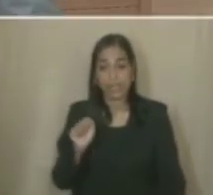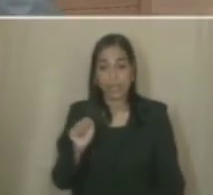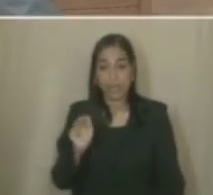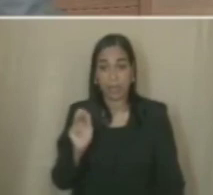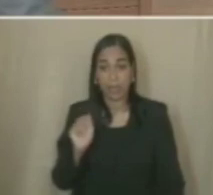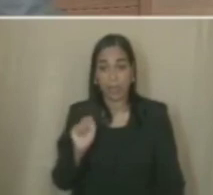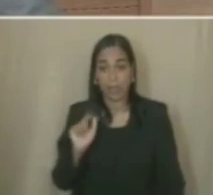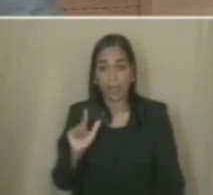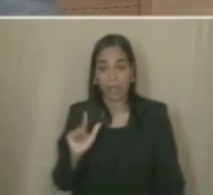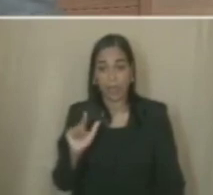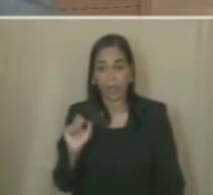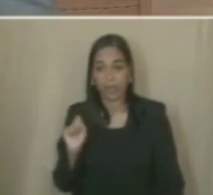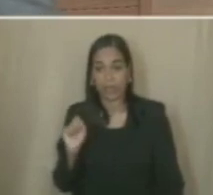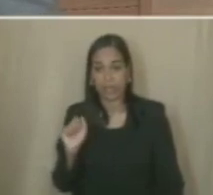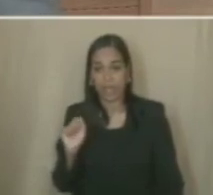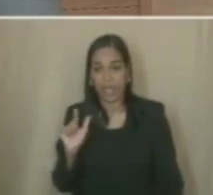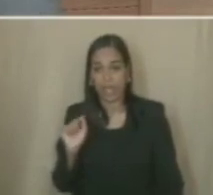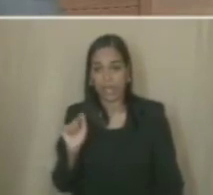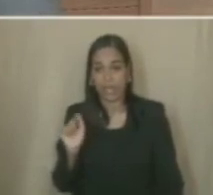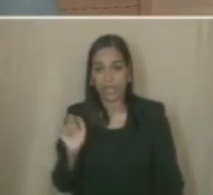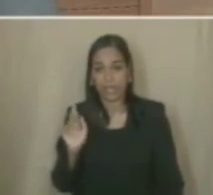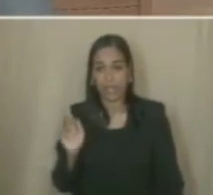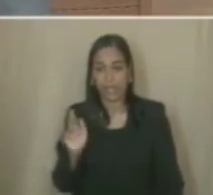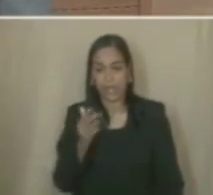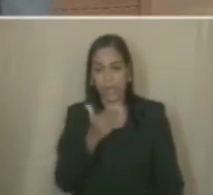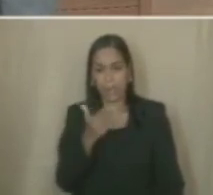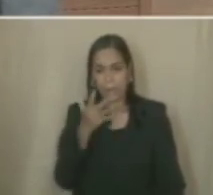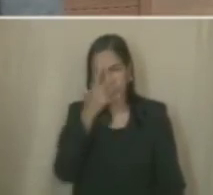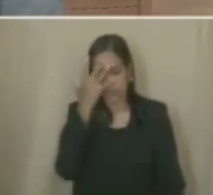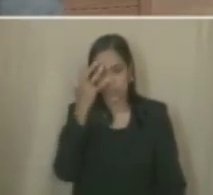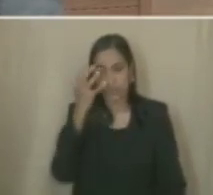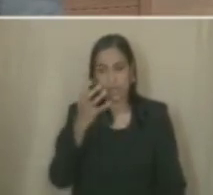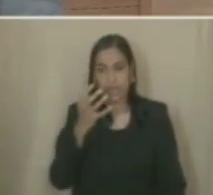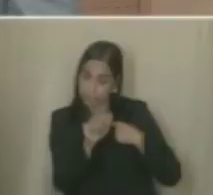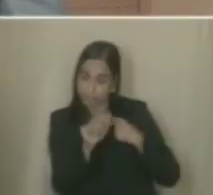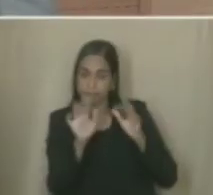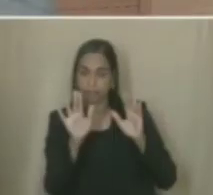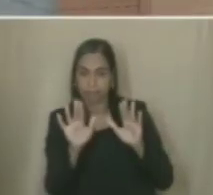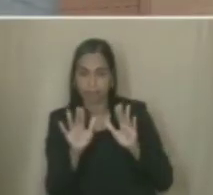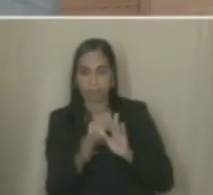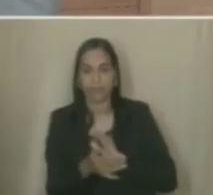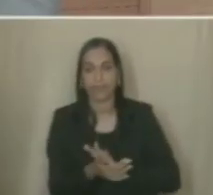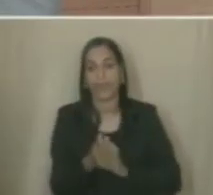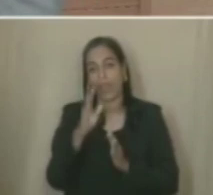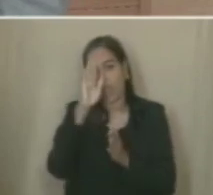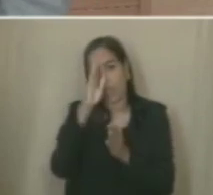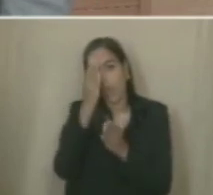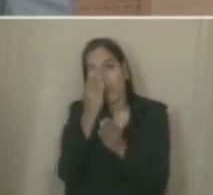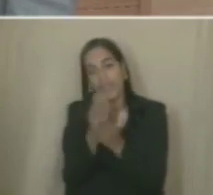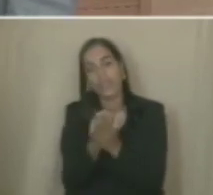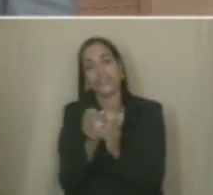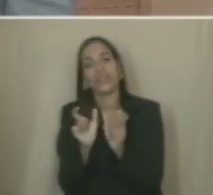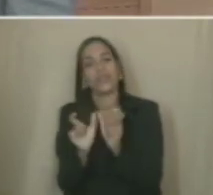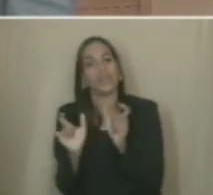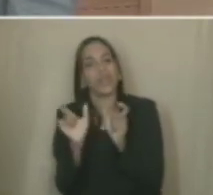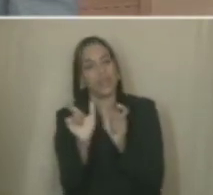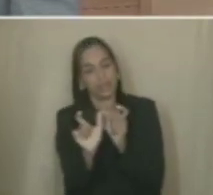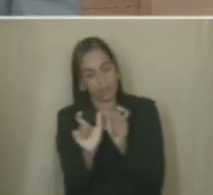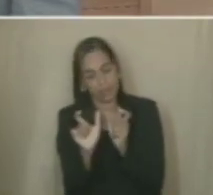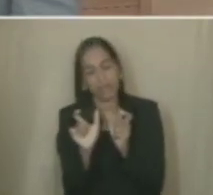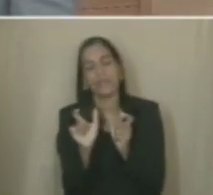tenho a certeza que são homens sérios e homens que querem o melhor para Cidade eu confio muito na palavra do vereador Rinaldo